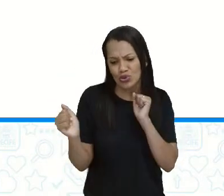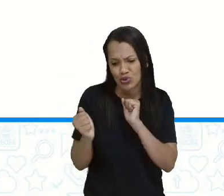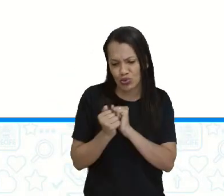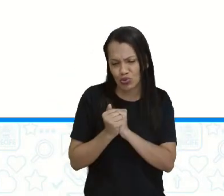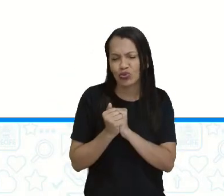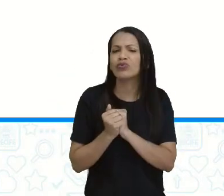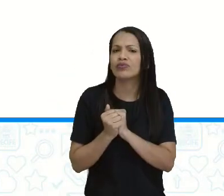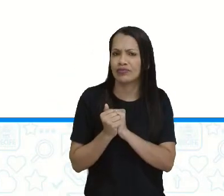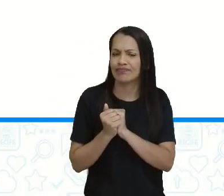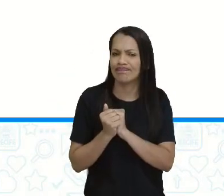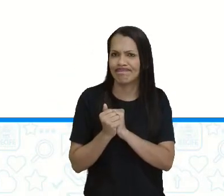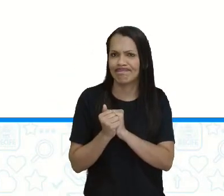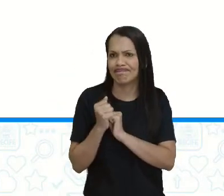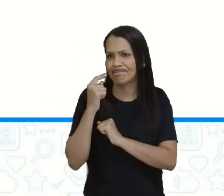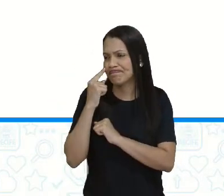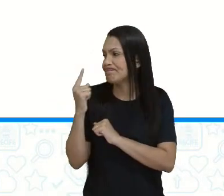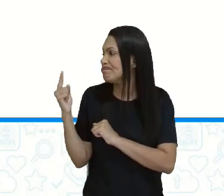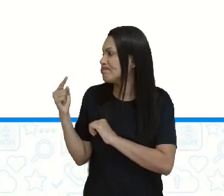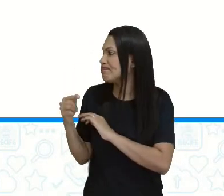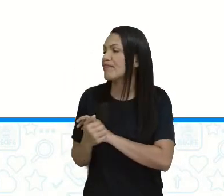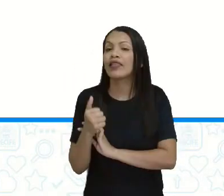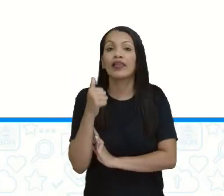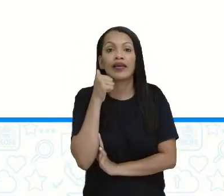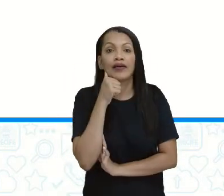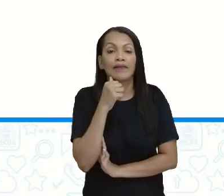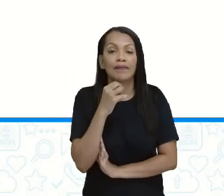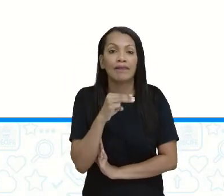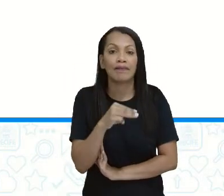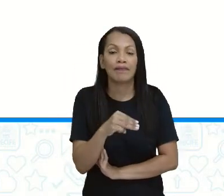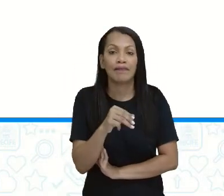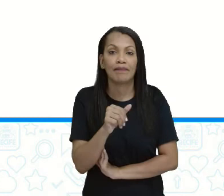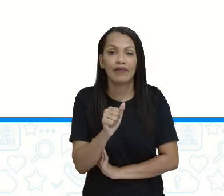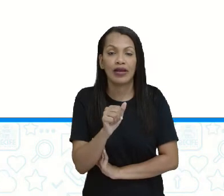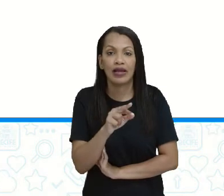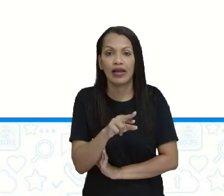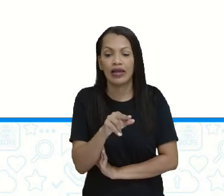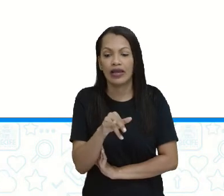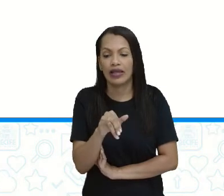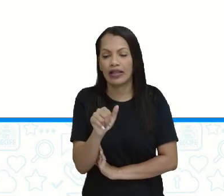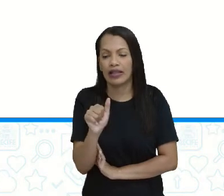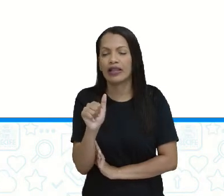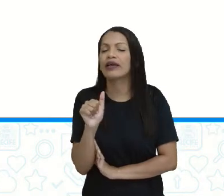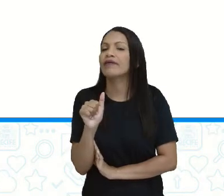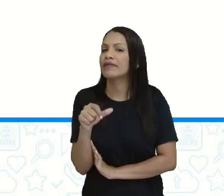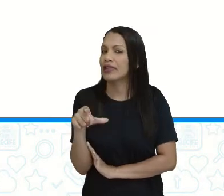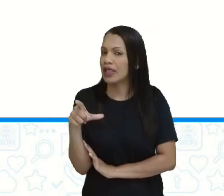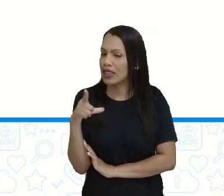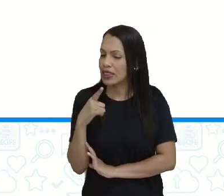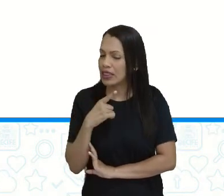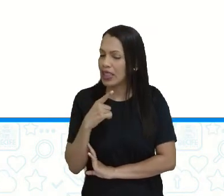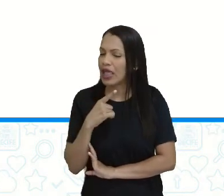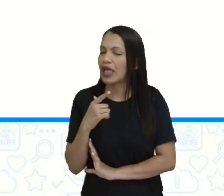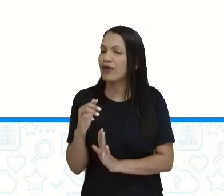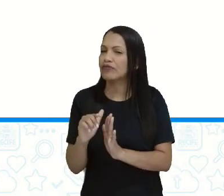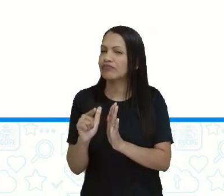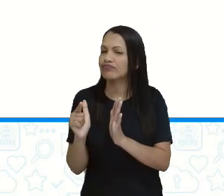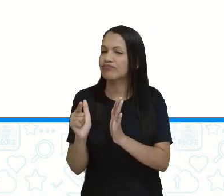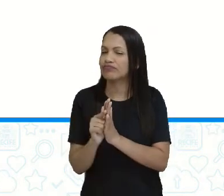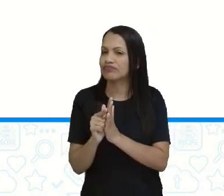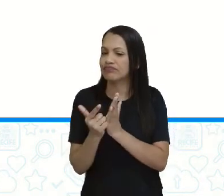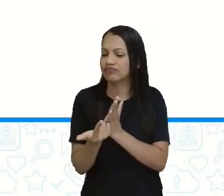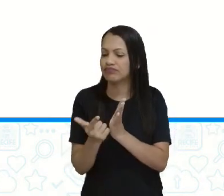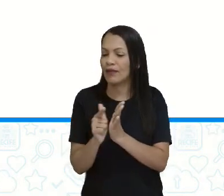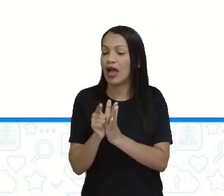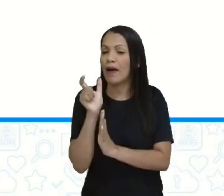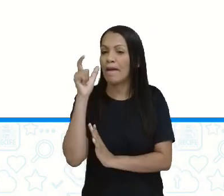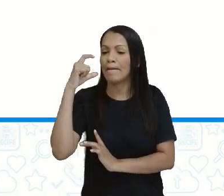probleminhas. Maria, ela tem um pacote com 18 figurinhas da Copa. Tá, né? Bem